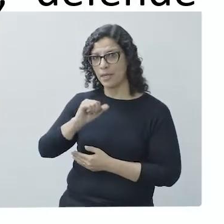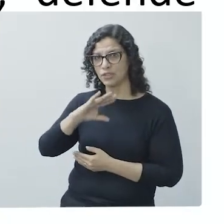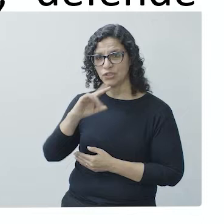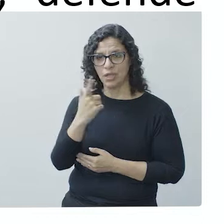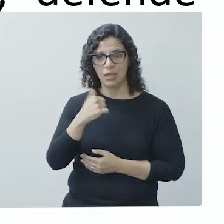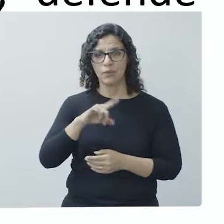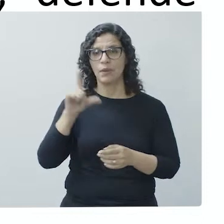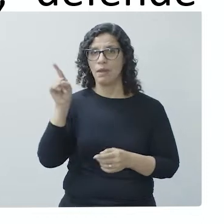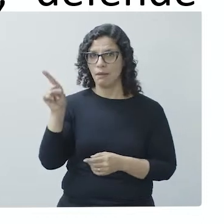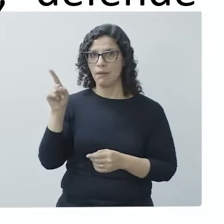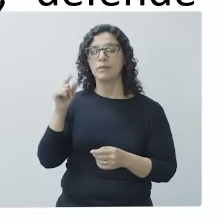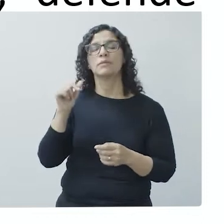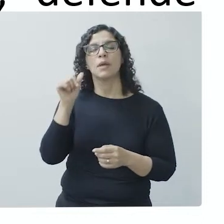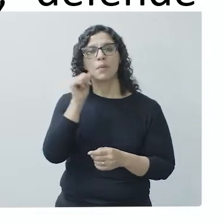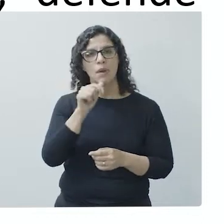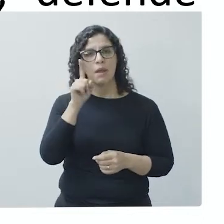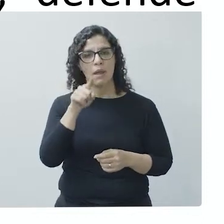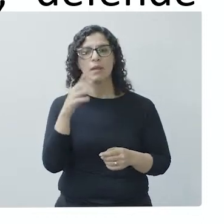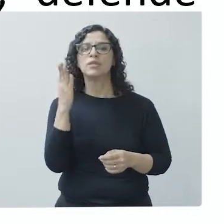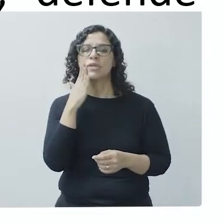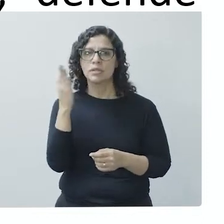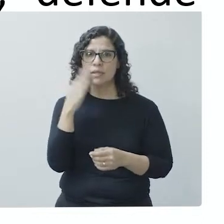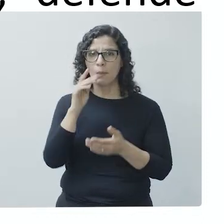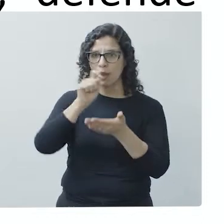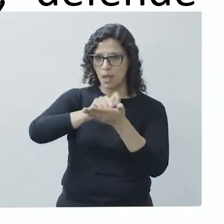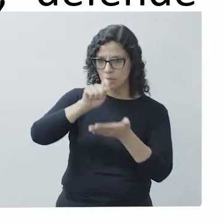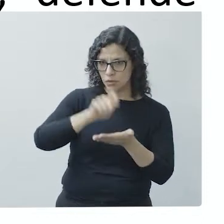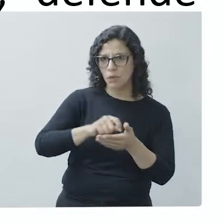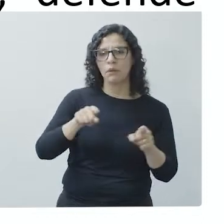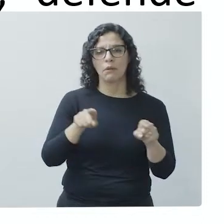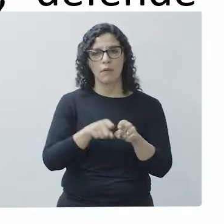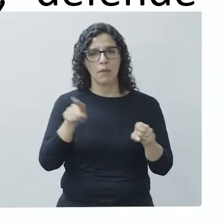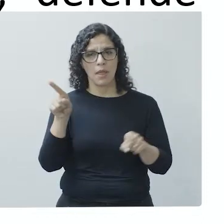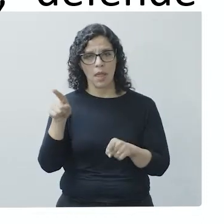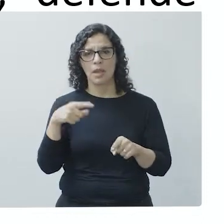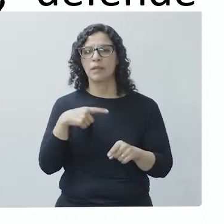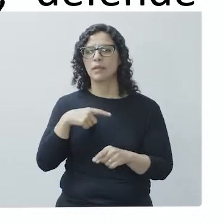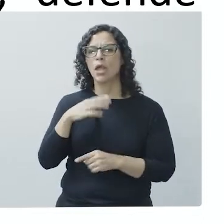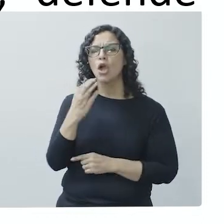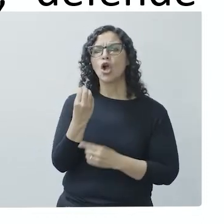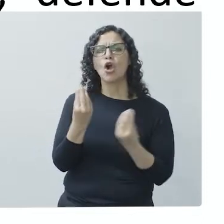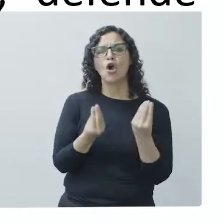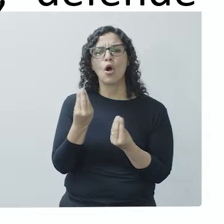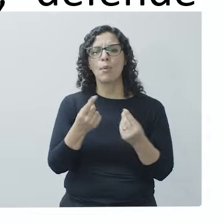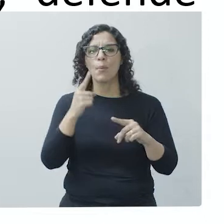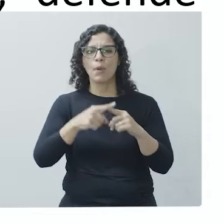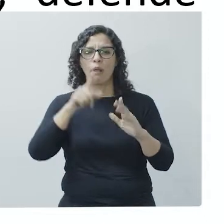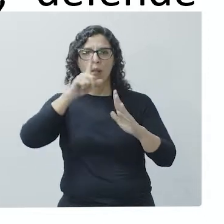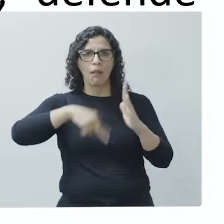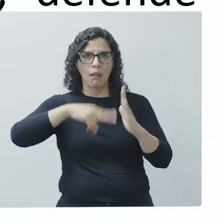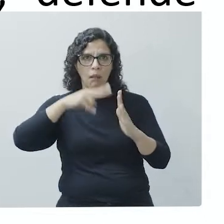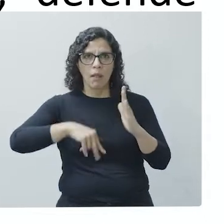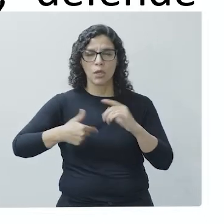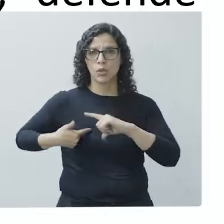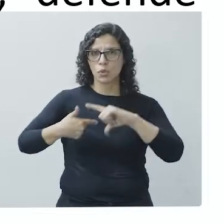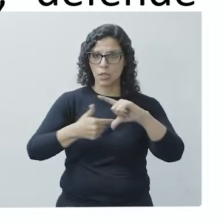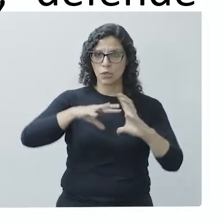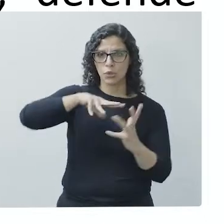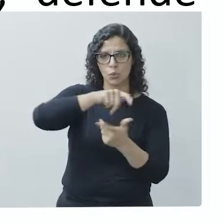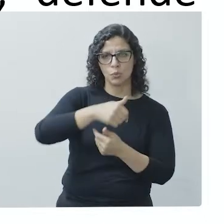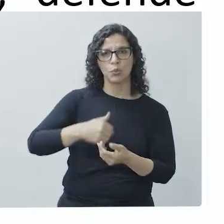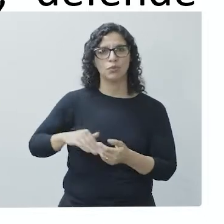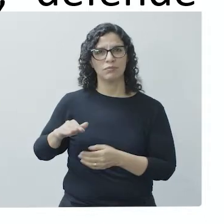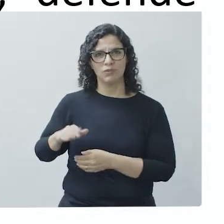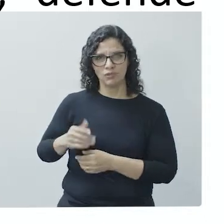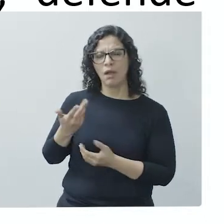Machado, a gente sabe que ela é escritora também. Em Como e Por que Ler os Clássicos Universais Desde Cedo, que é